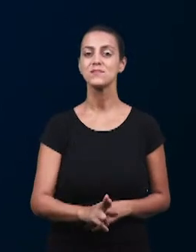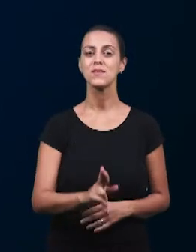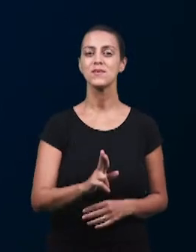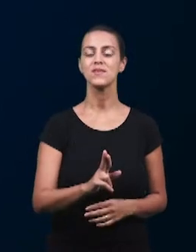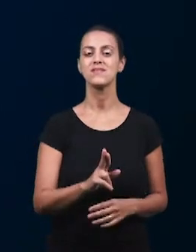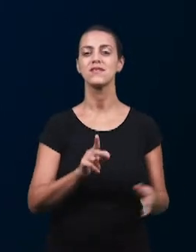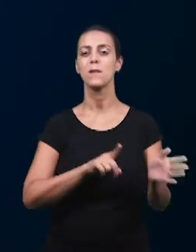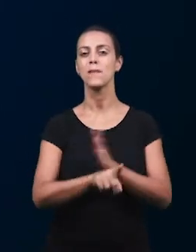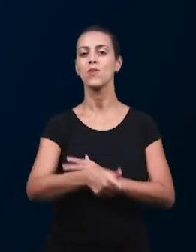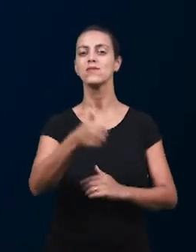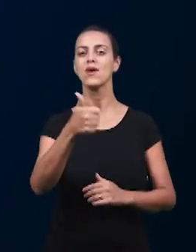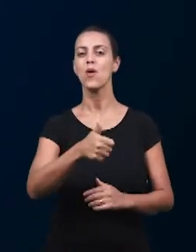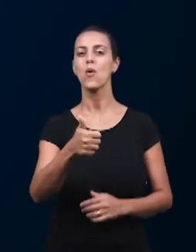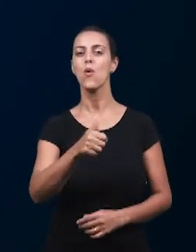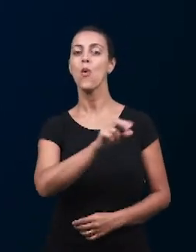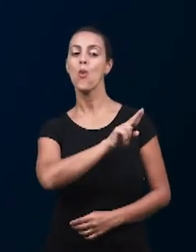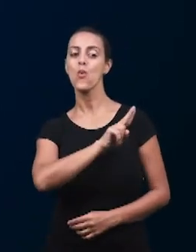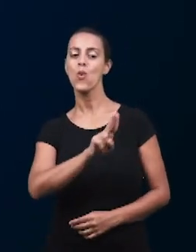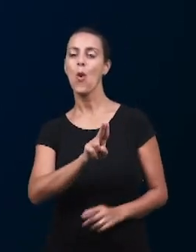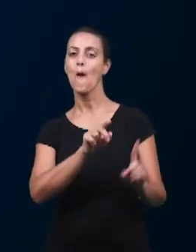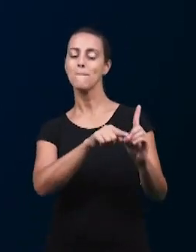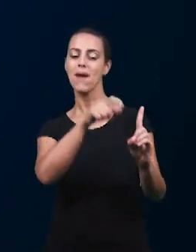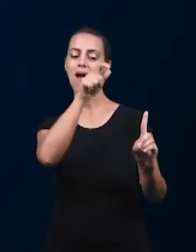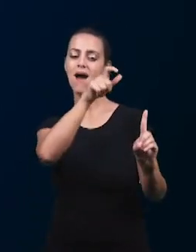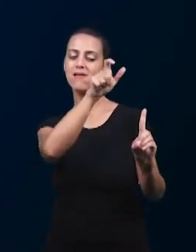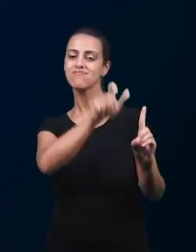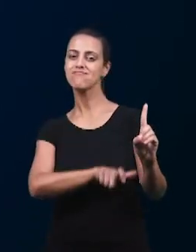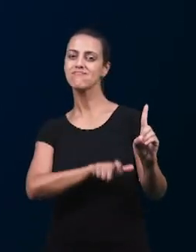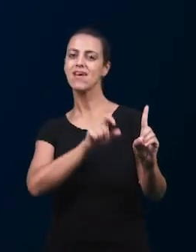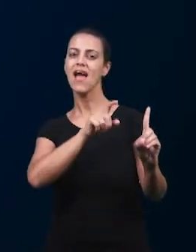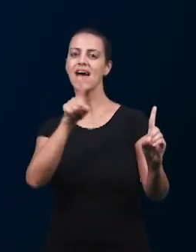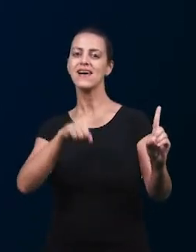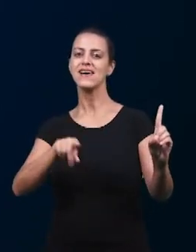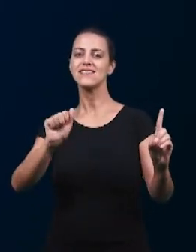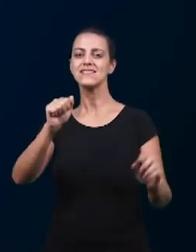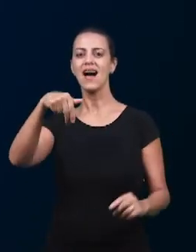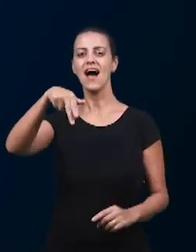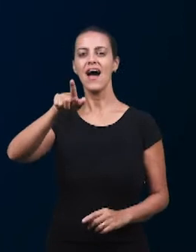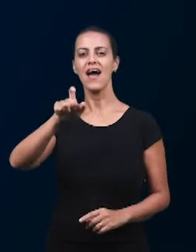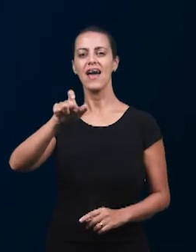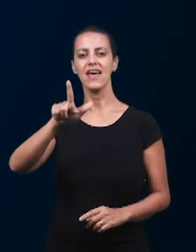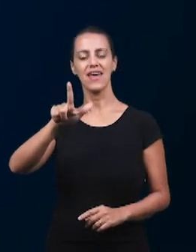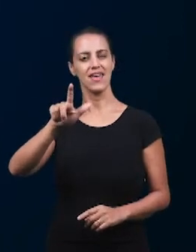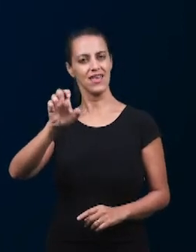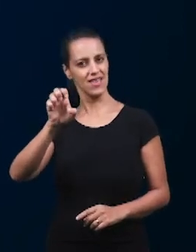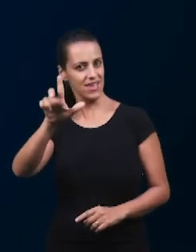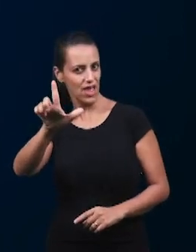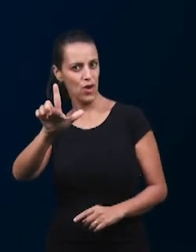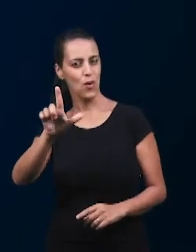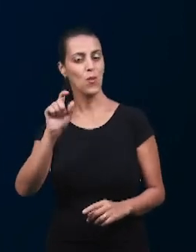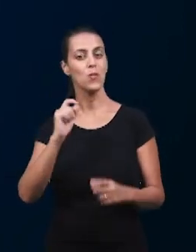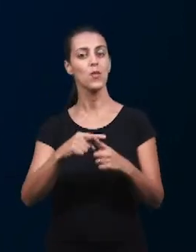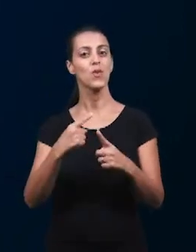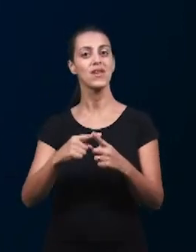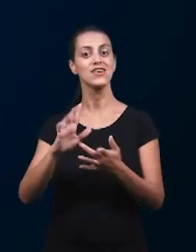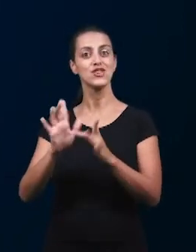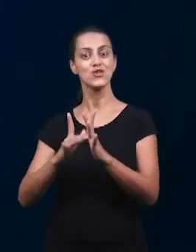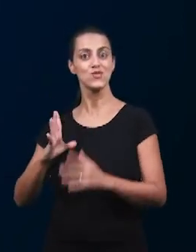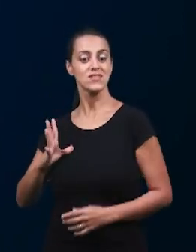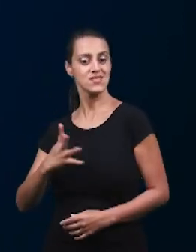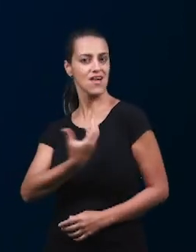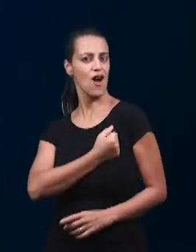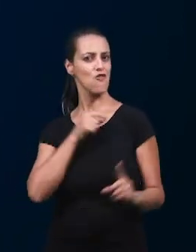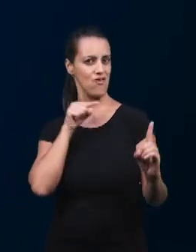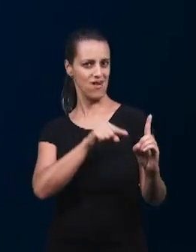à pergunta número 1. O nome do personagem bíblico é Zaqueu, que foi aquele que foi salvo